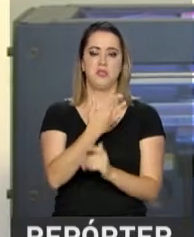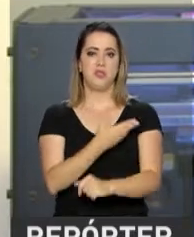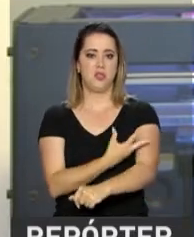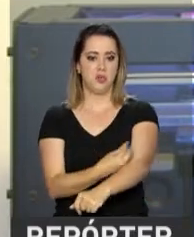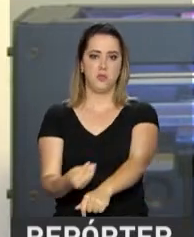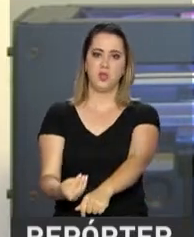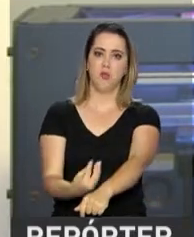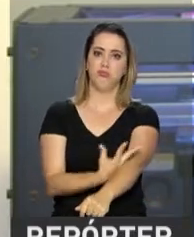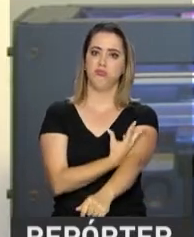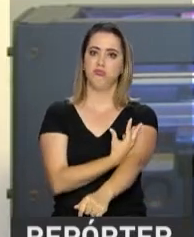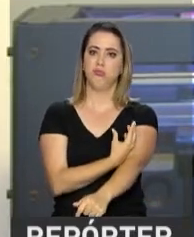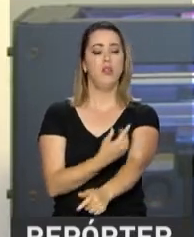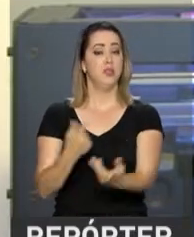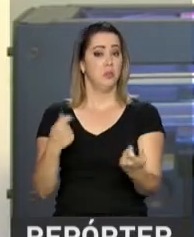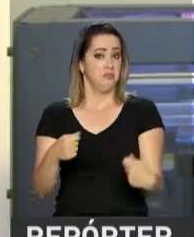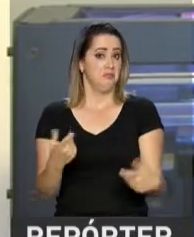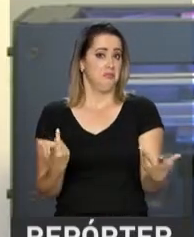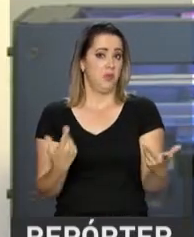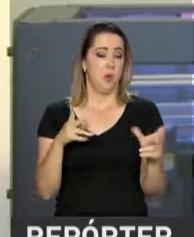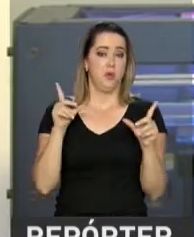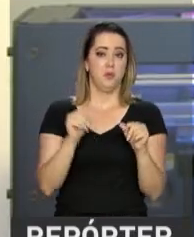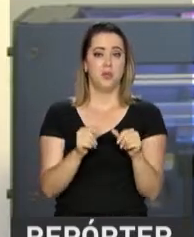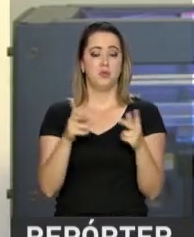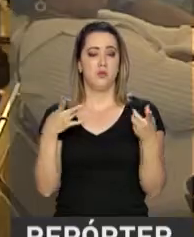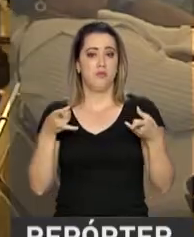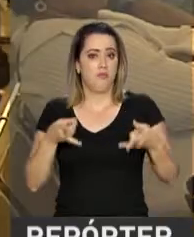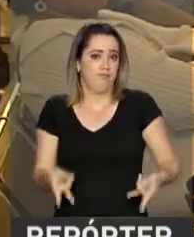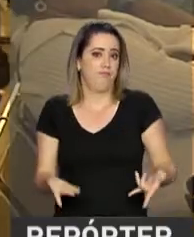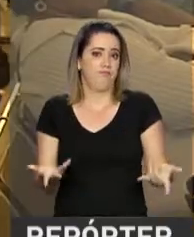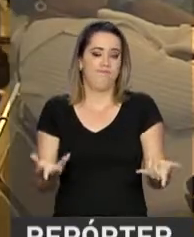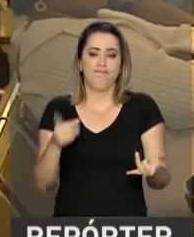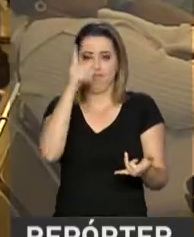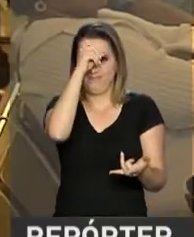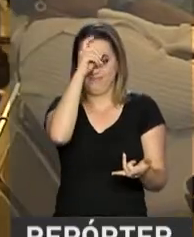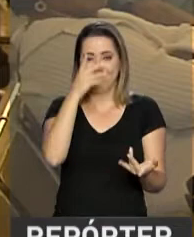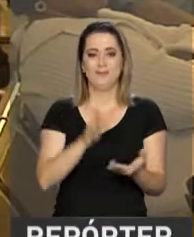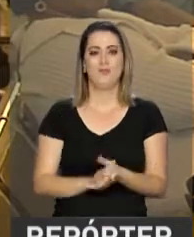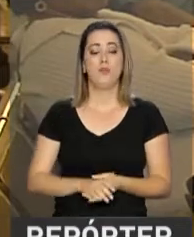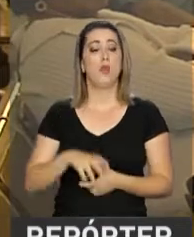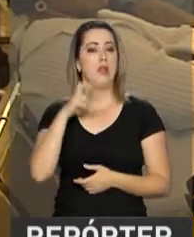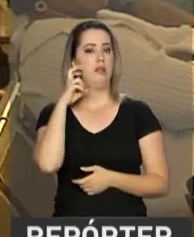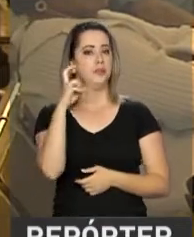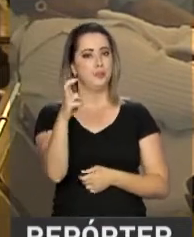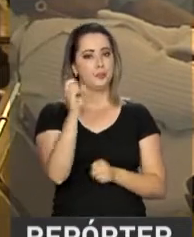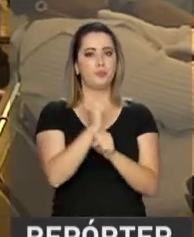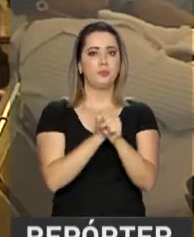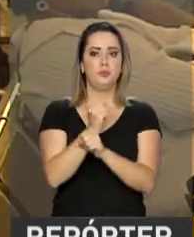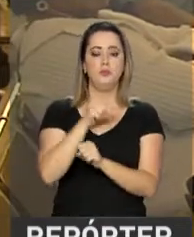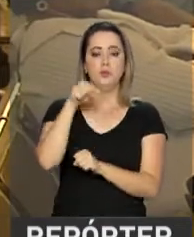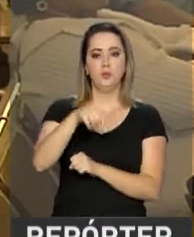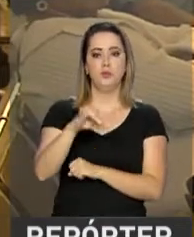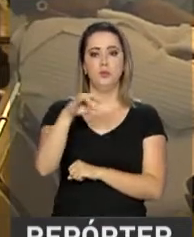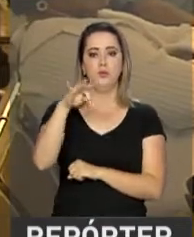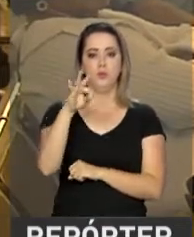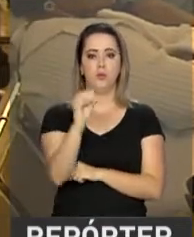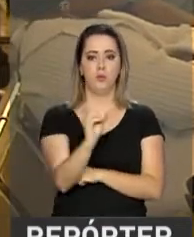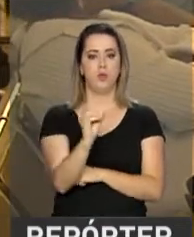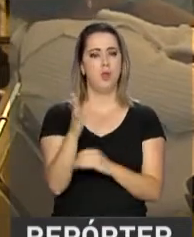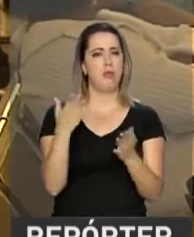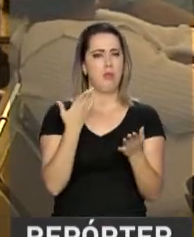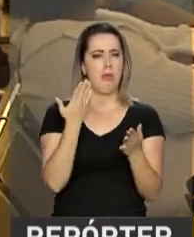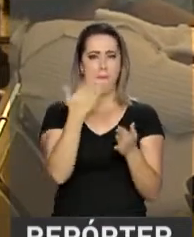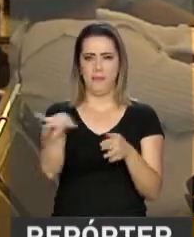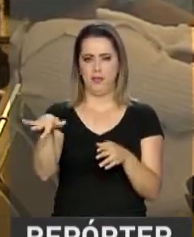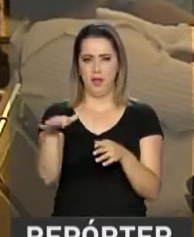fica menos tempo internado e assim sucessivamente em cinco anos acima cirúrgica aquino indo reduziu para metade